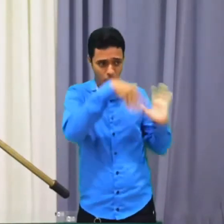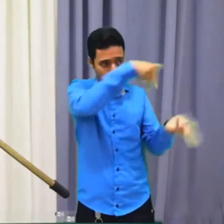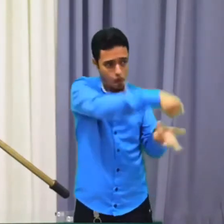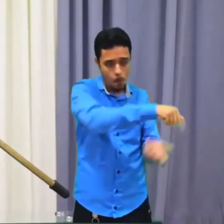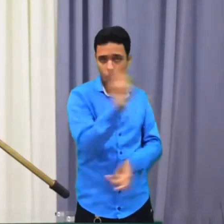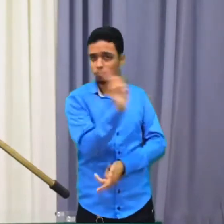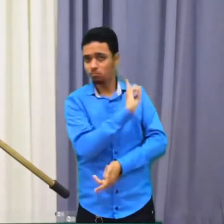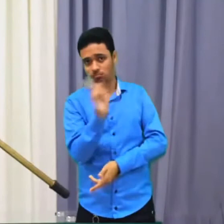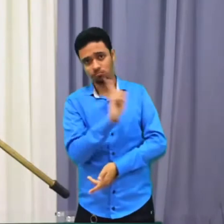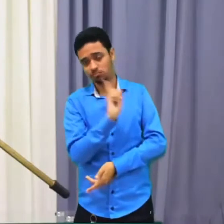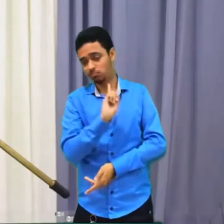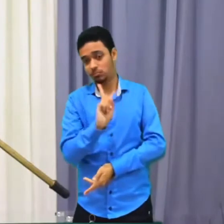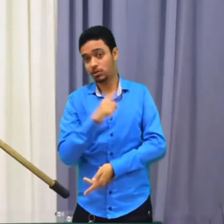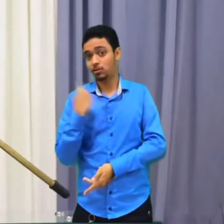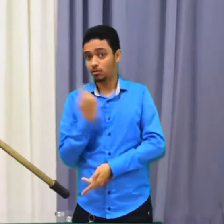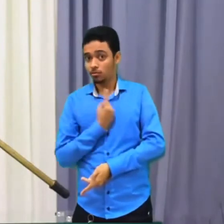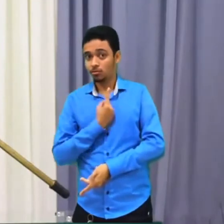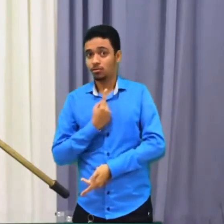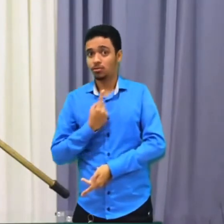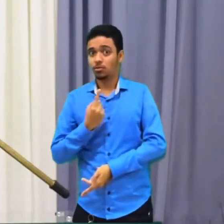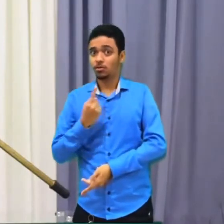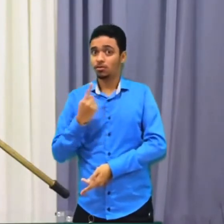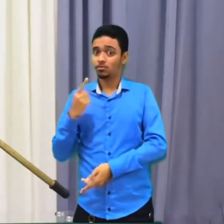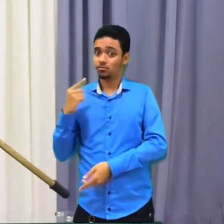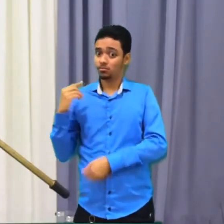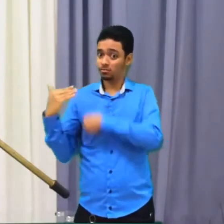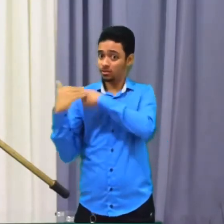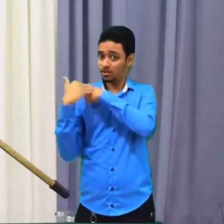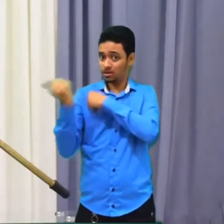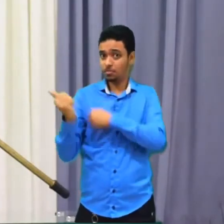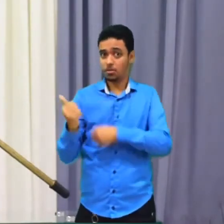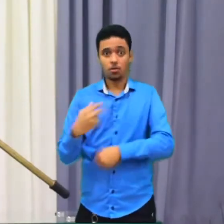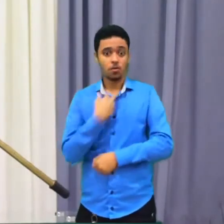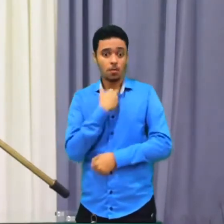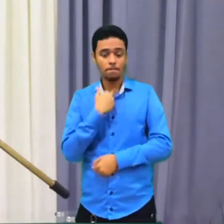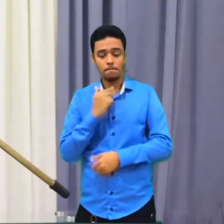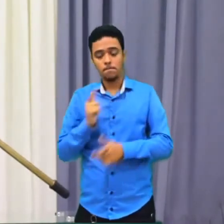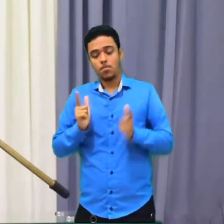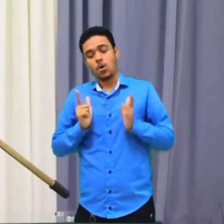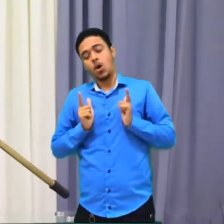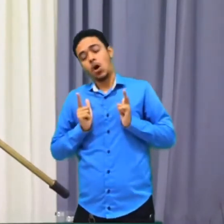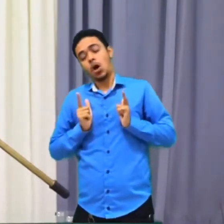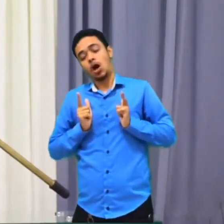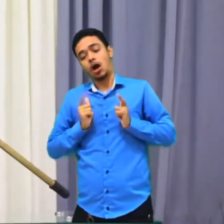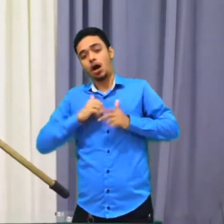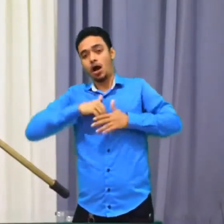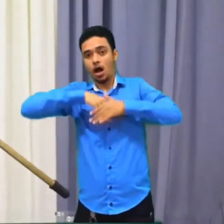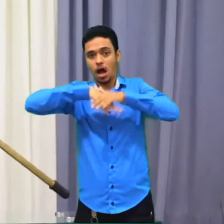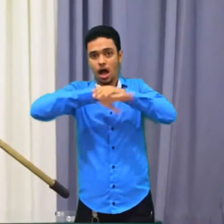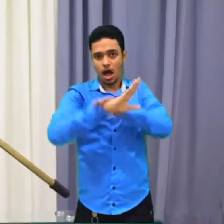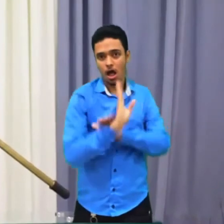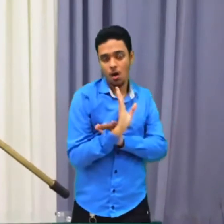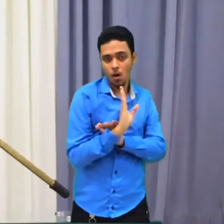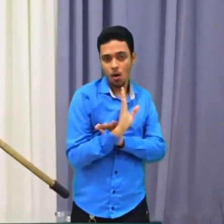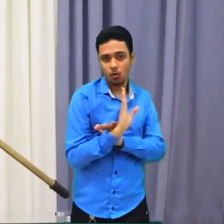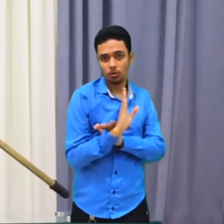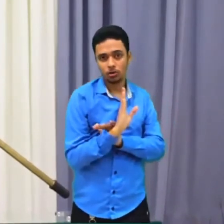somos convidados a não nos acomodar ou nos amoldar a este